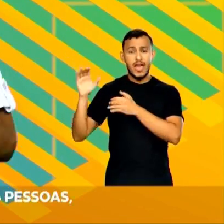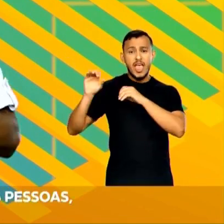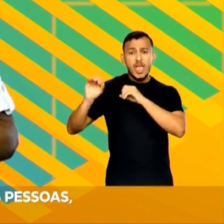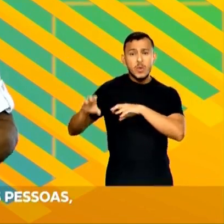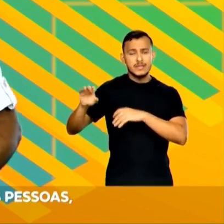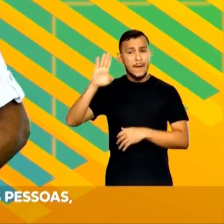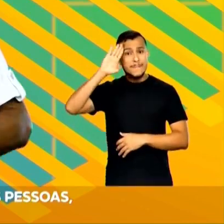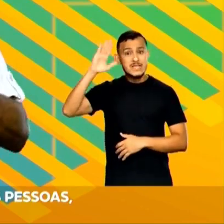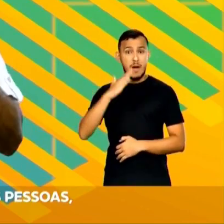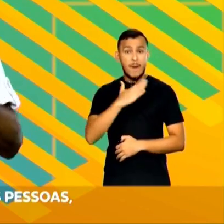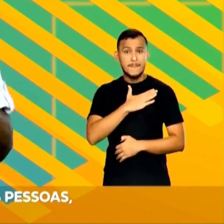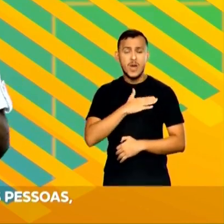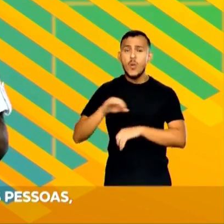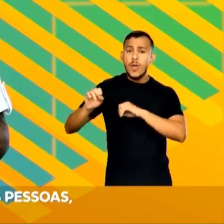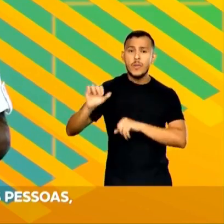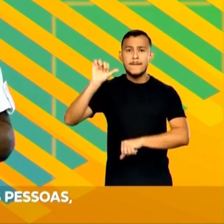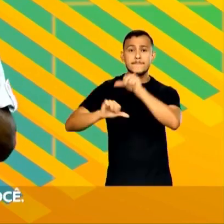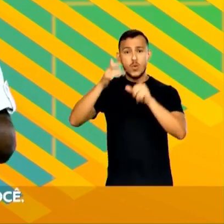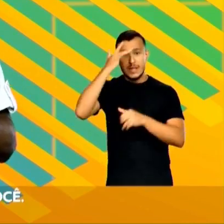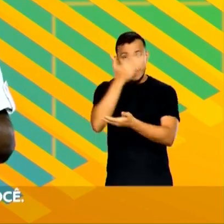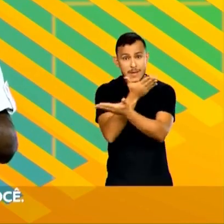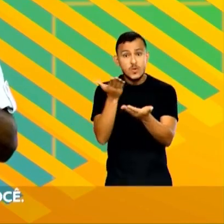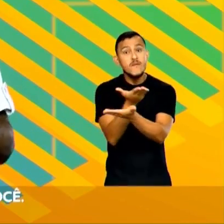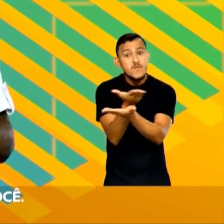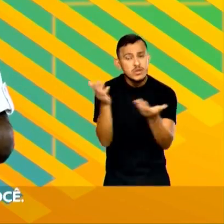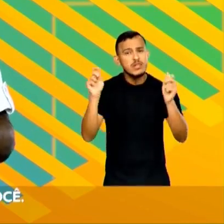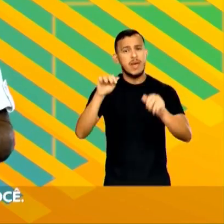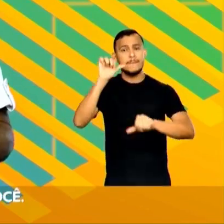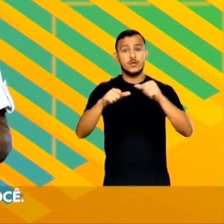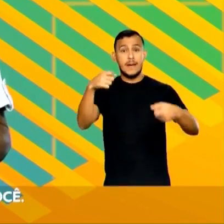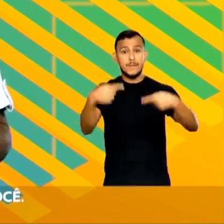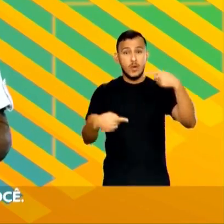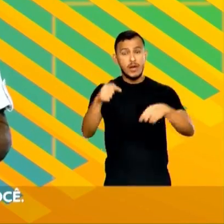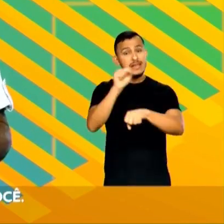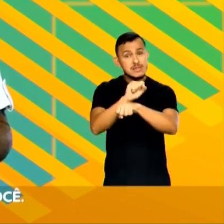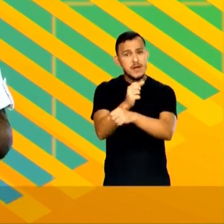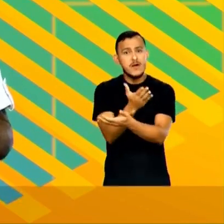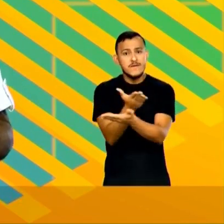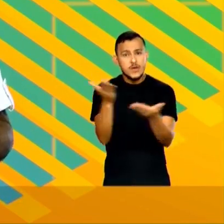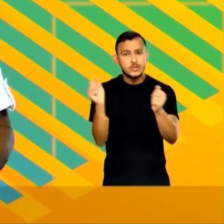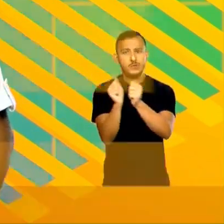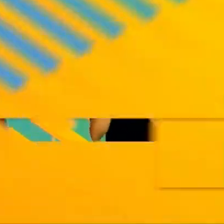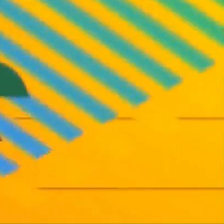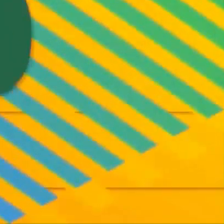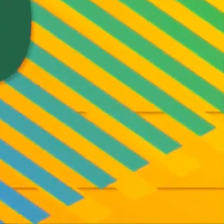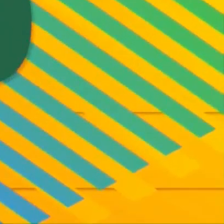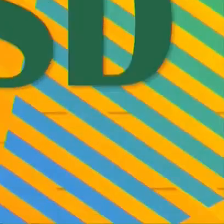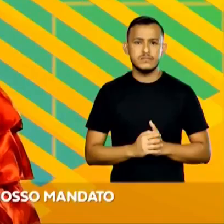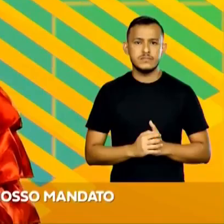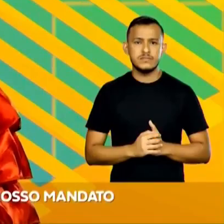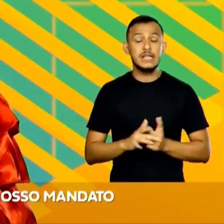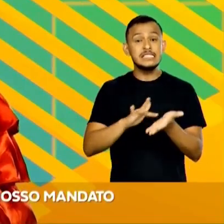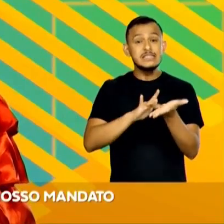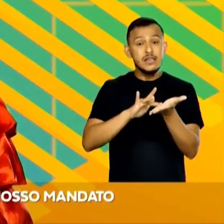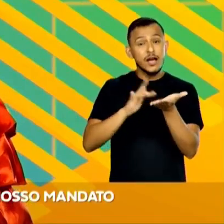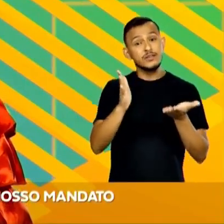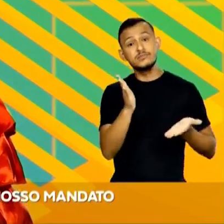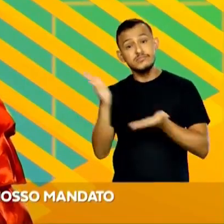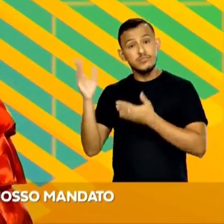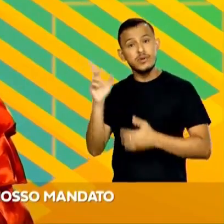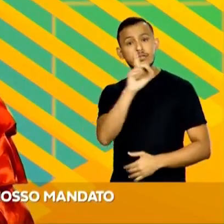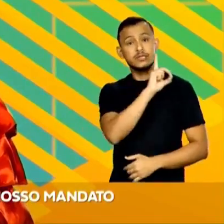A educação é minha bandeira. A educação muda as pessoas. Você muda a política. Conto com você, com Roberto Cláudio.